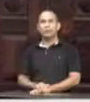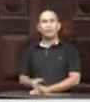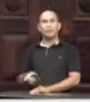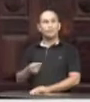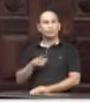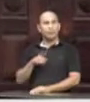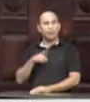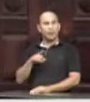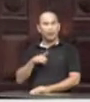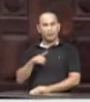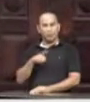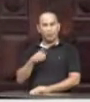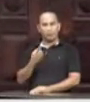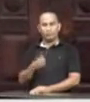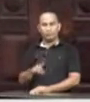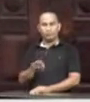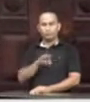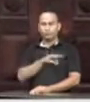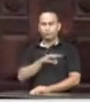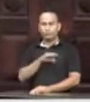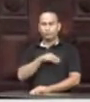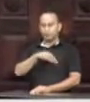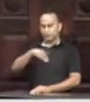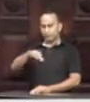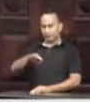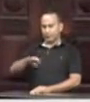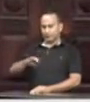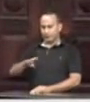temos o fundo da Polícia Militar,